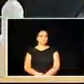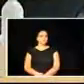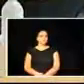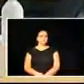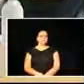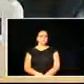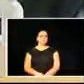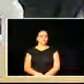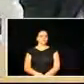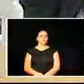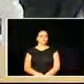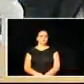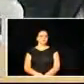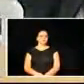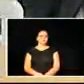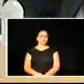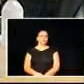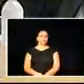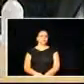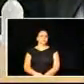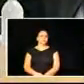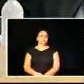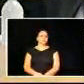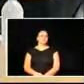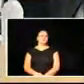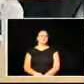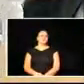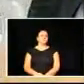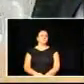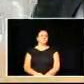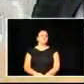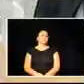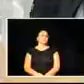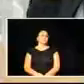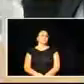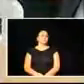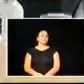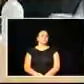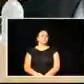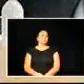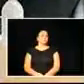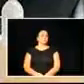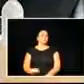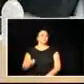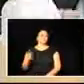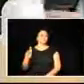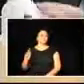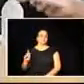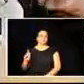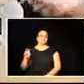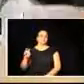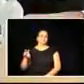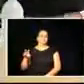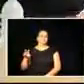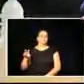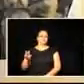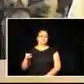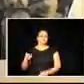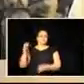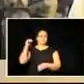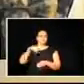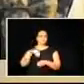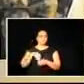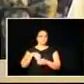Votos sim. 1, 2, 3, 4, 5, 6, 7, 8, 9, 10, 11, 12, 13, 14, 15. Votos sim. Por 15 votos,